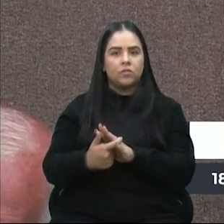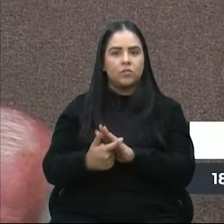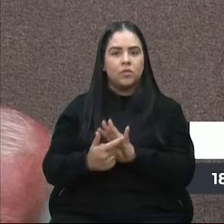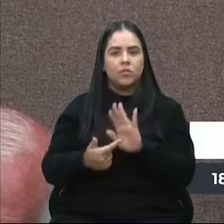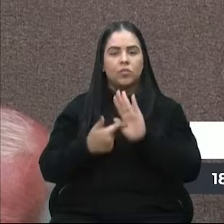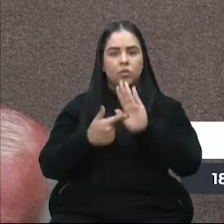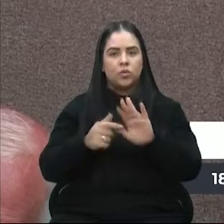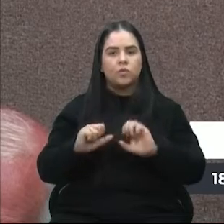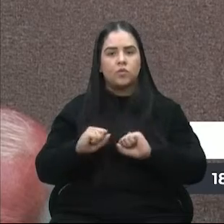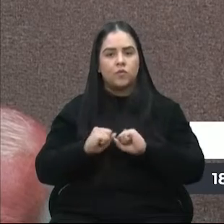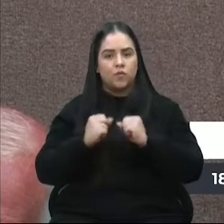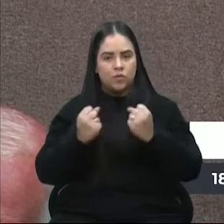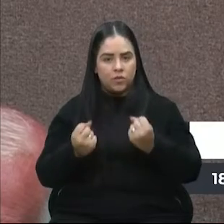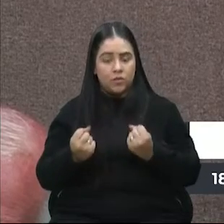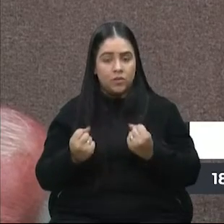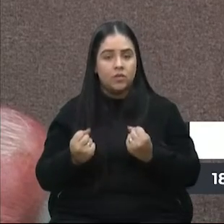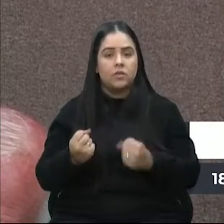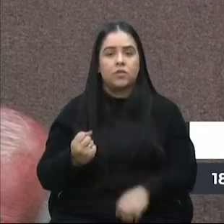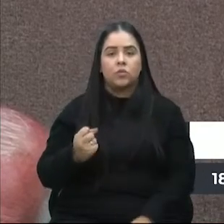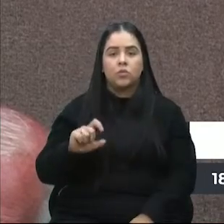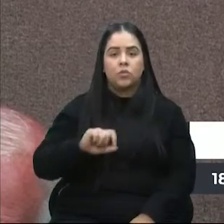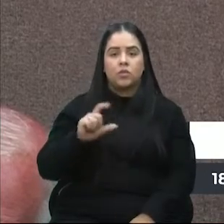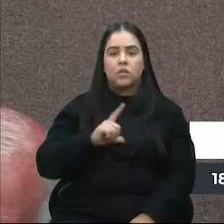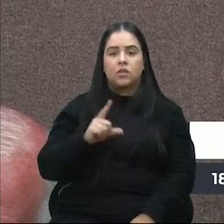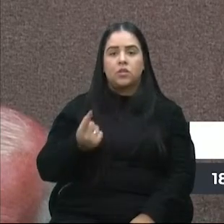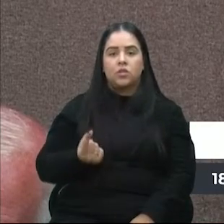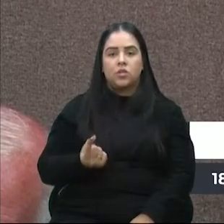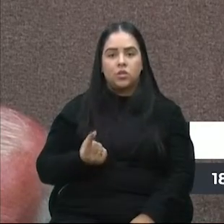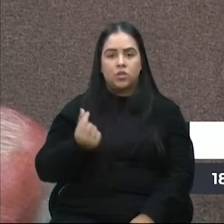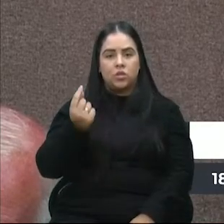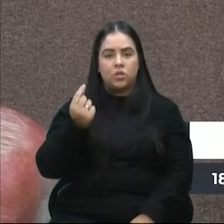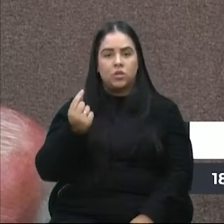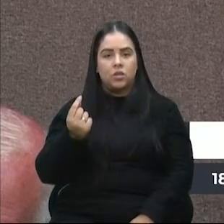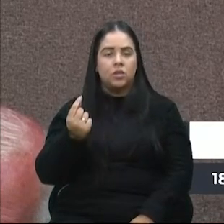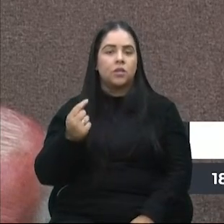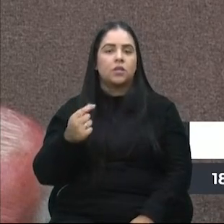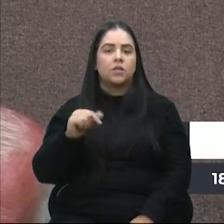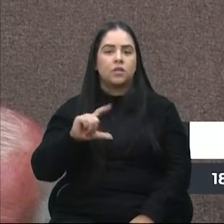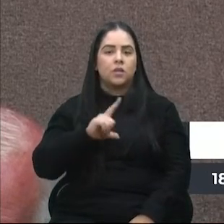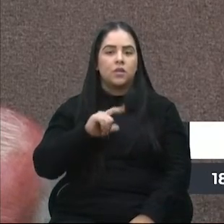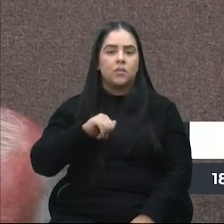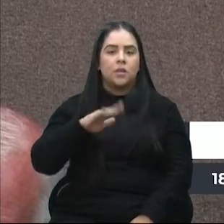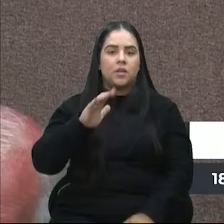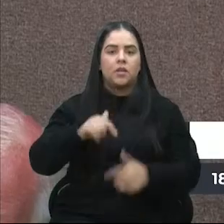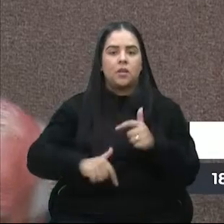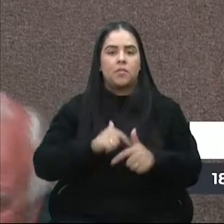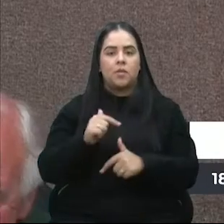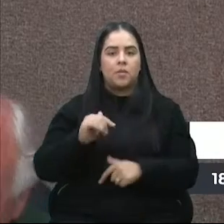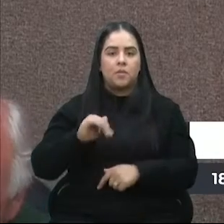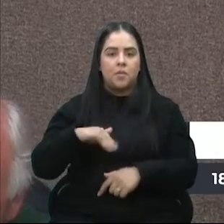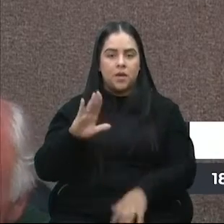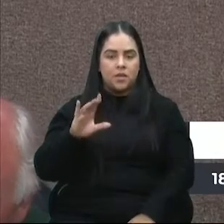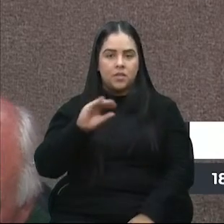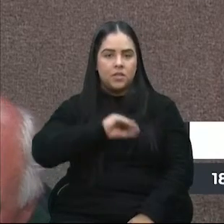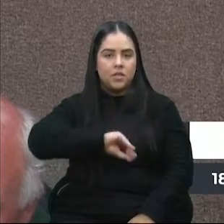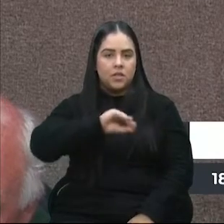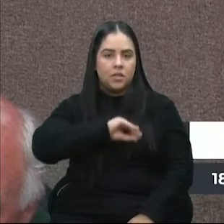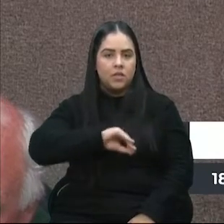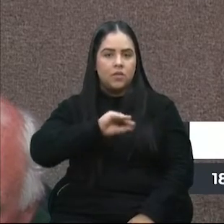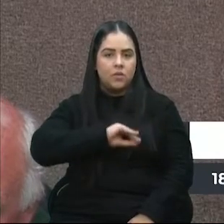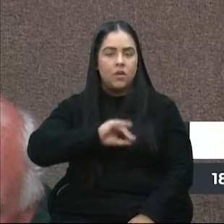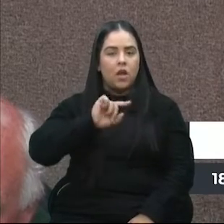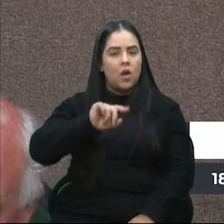força, tanto na parte econômica, que gera emprego, gera renda,